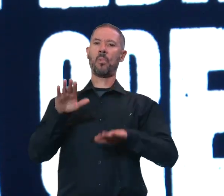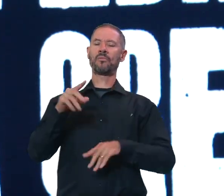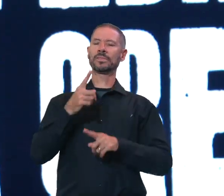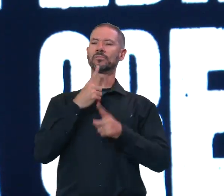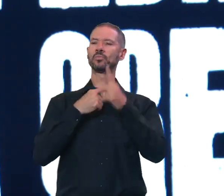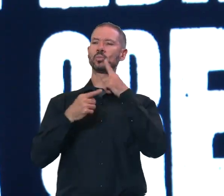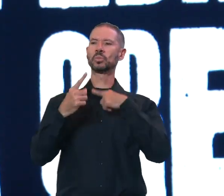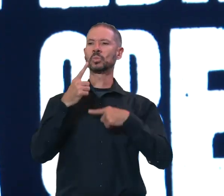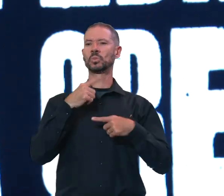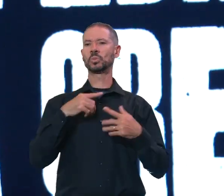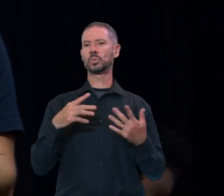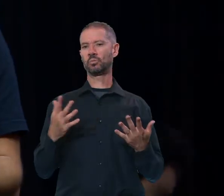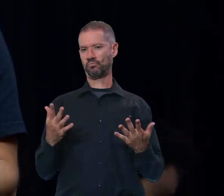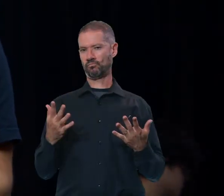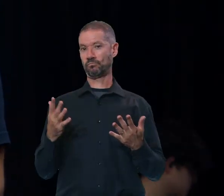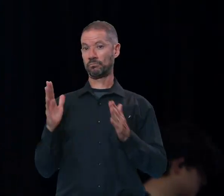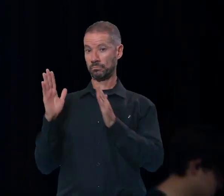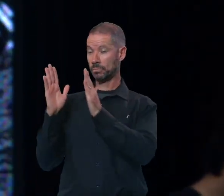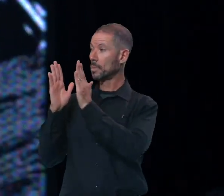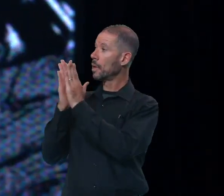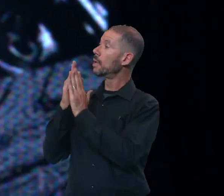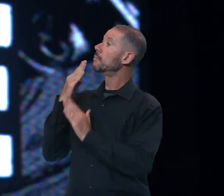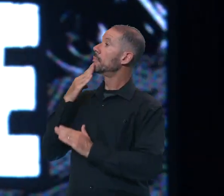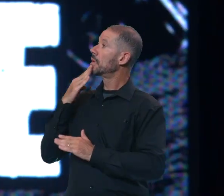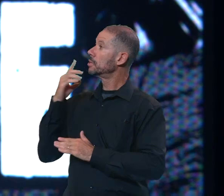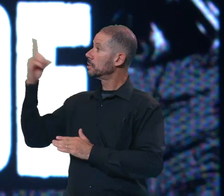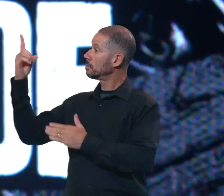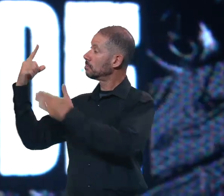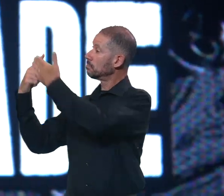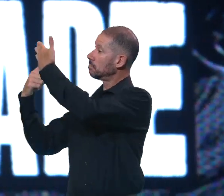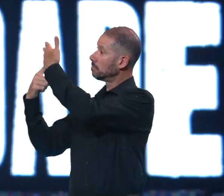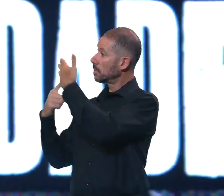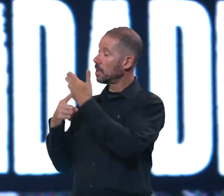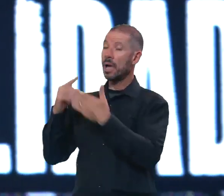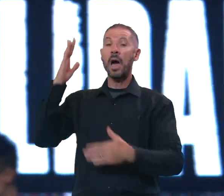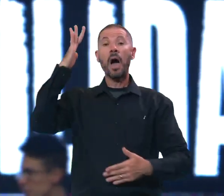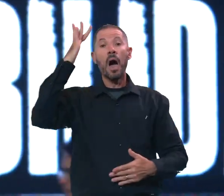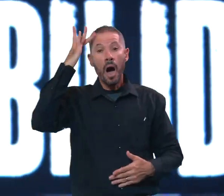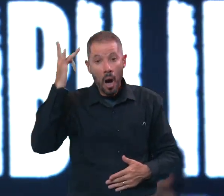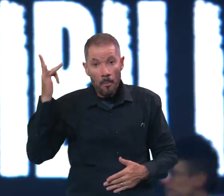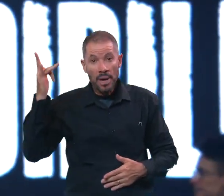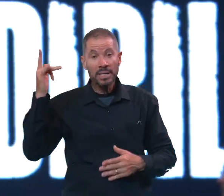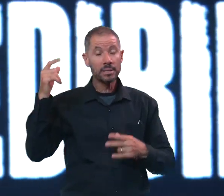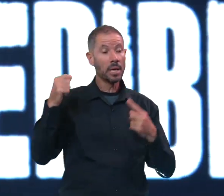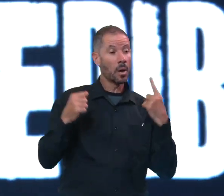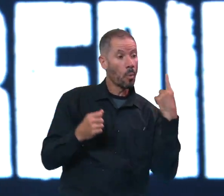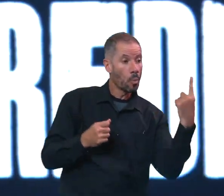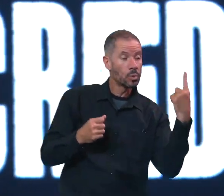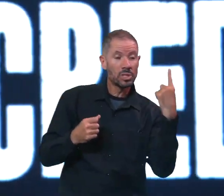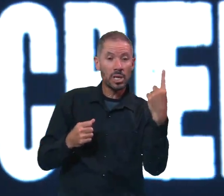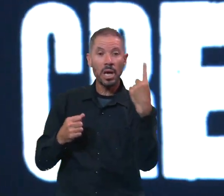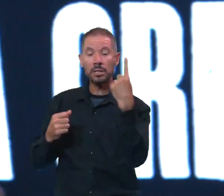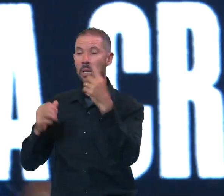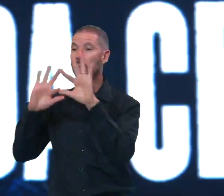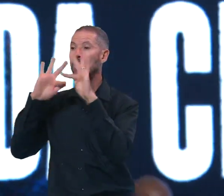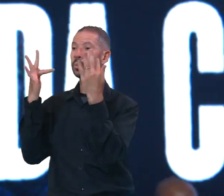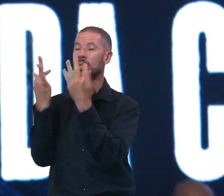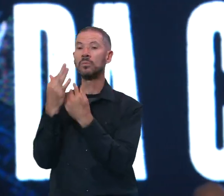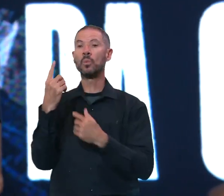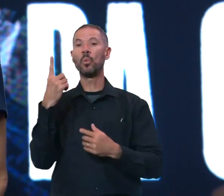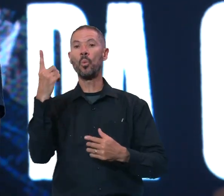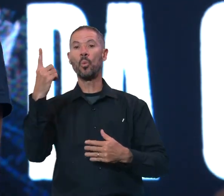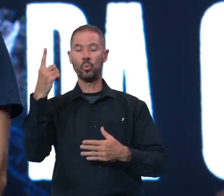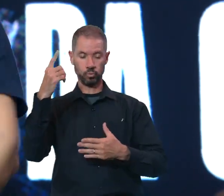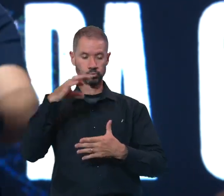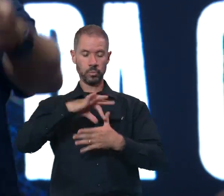vontade. Eles oram e pedem para Deus dar a direção, e Deus fala, amanhã, um de cada uma das tribos vai trazer um líder com um bordão